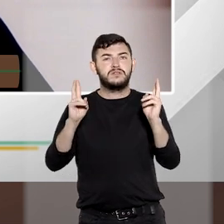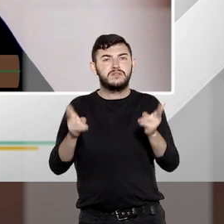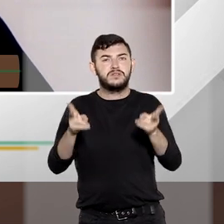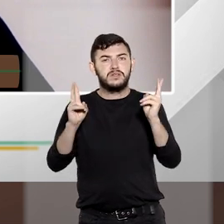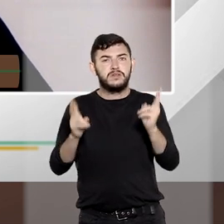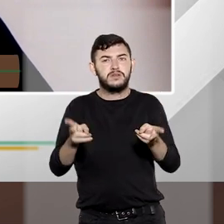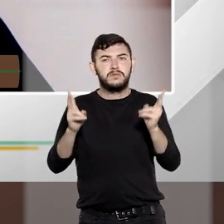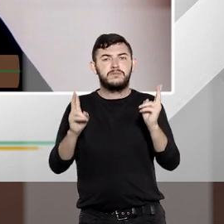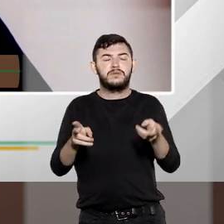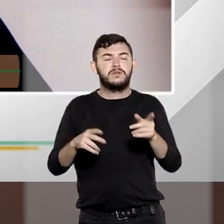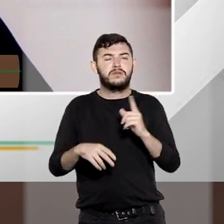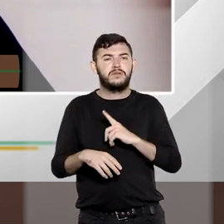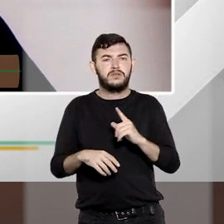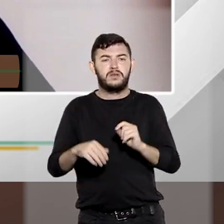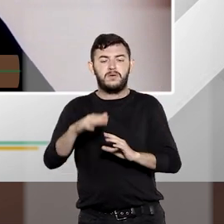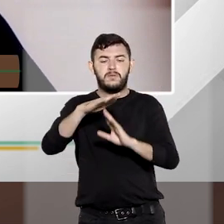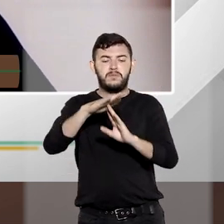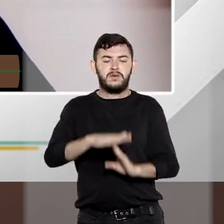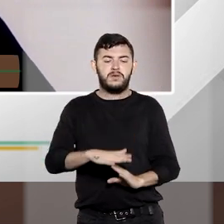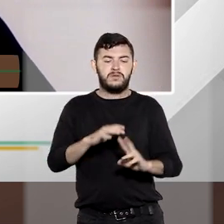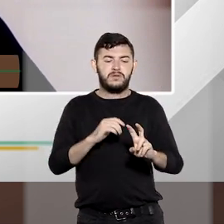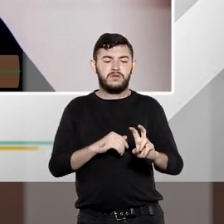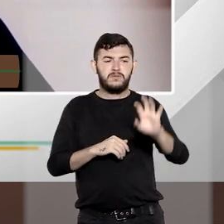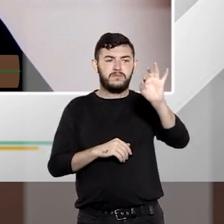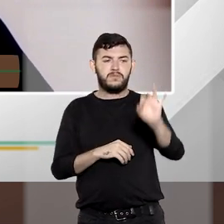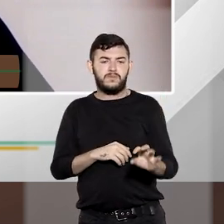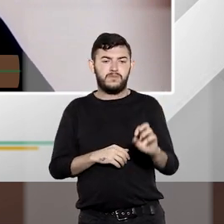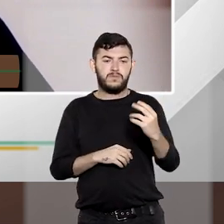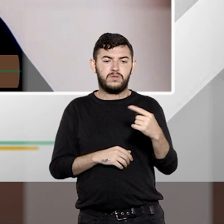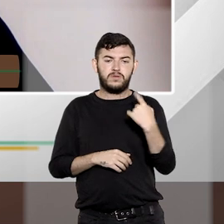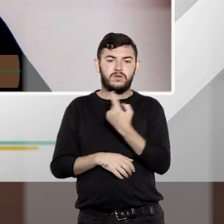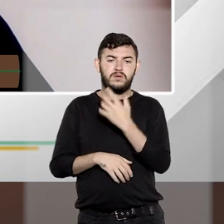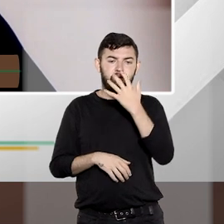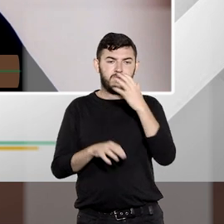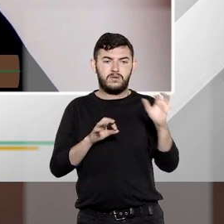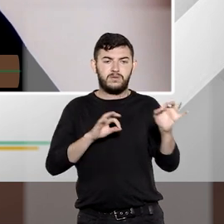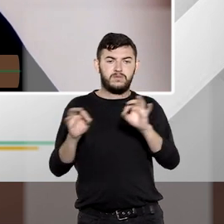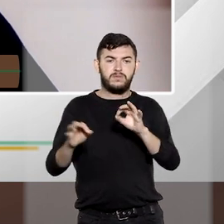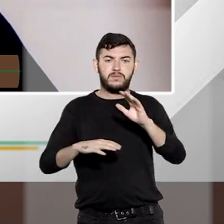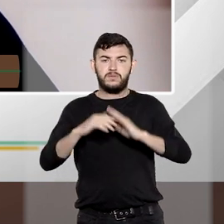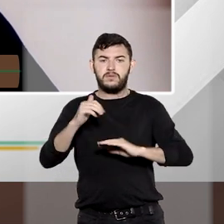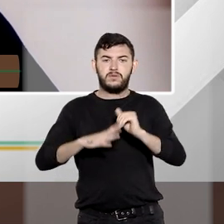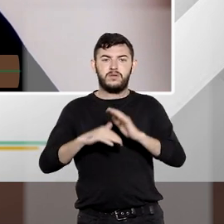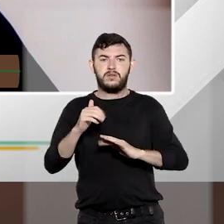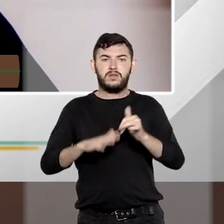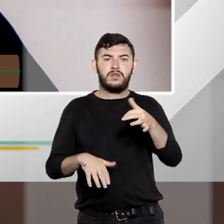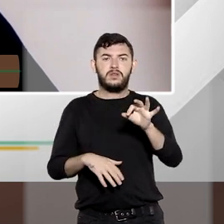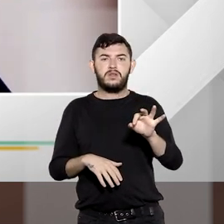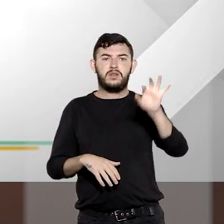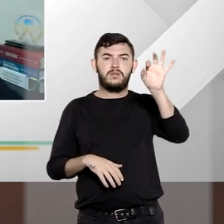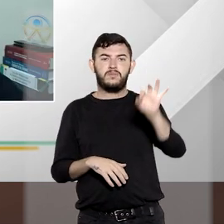acabam colocando ali um mínimo de 5, ou a gente vê na prática também até 10% dessas vagas.